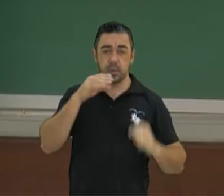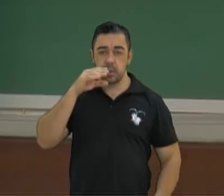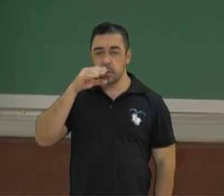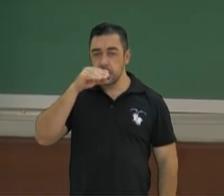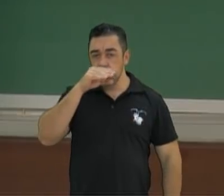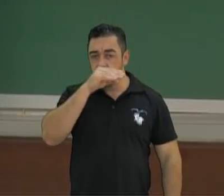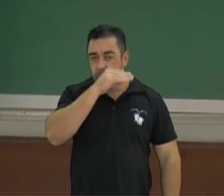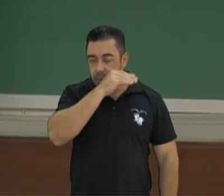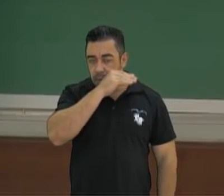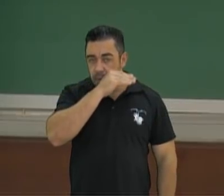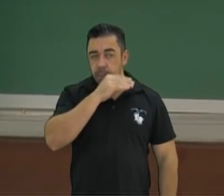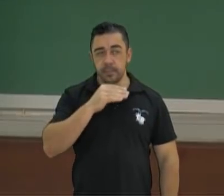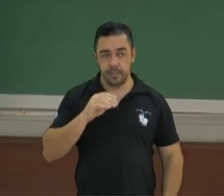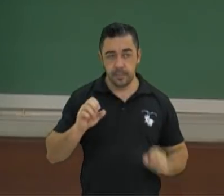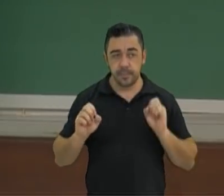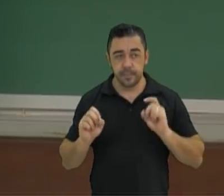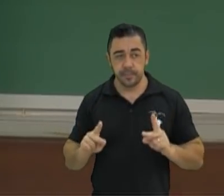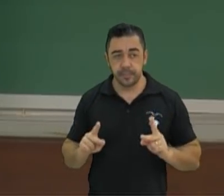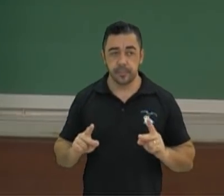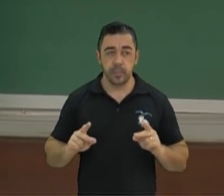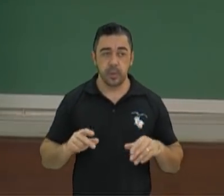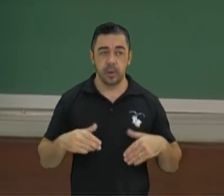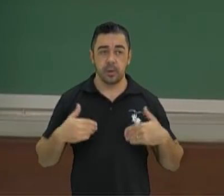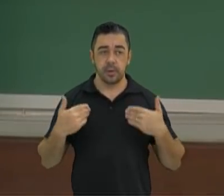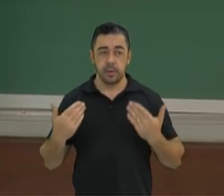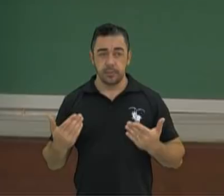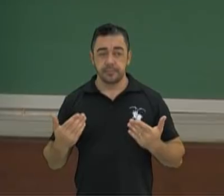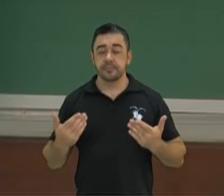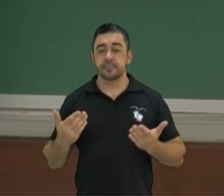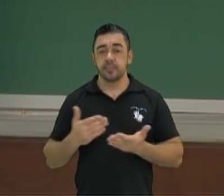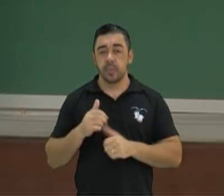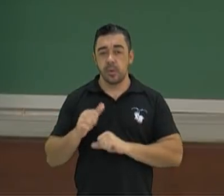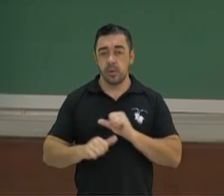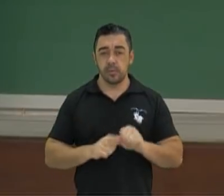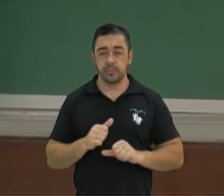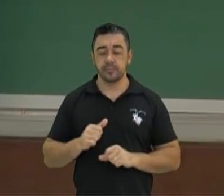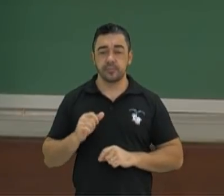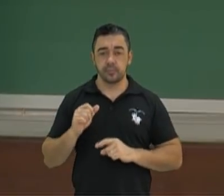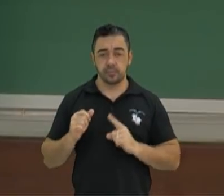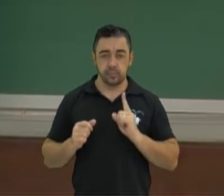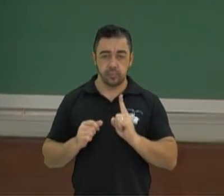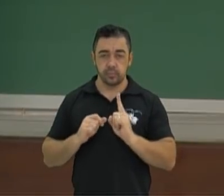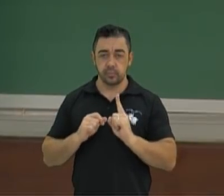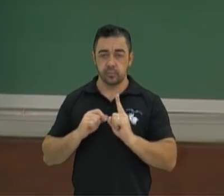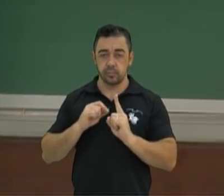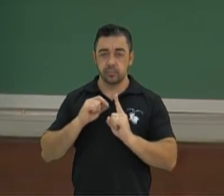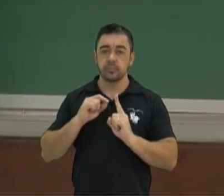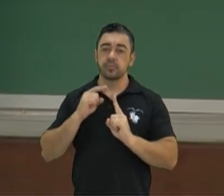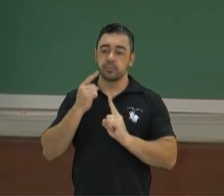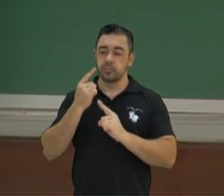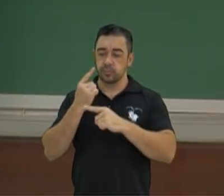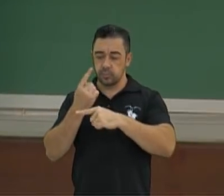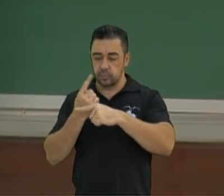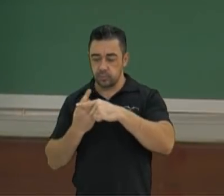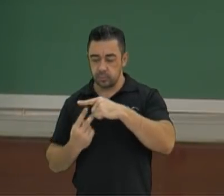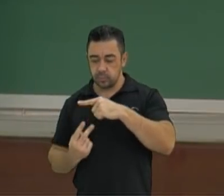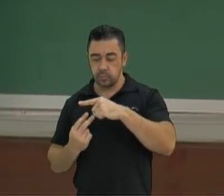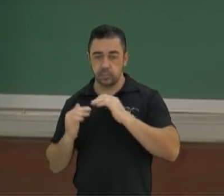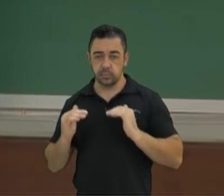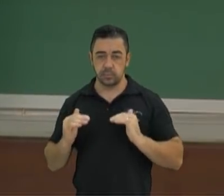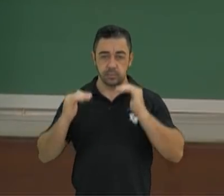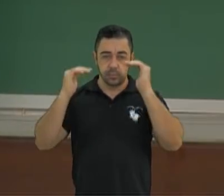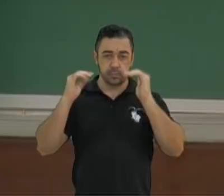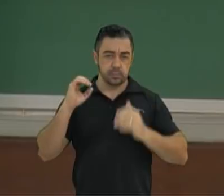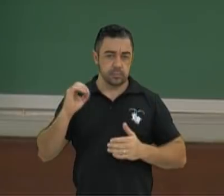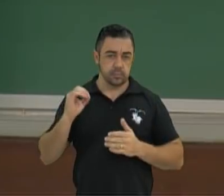essa temperatura, ok? Então, ela passou a ser 1,5 grau acima de zero. Por